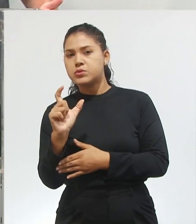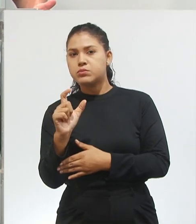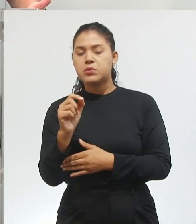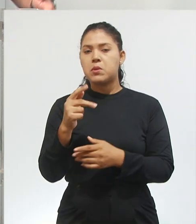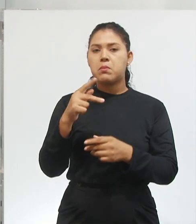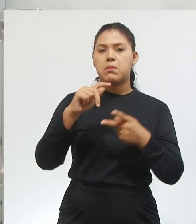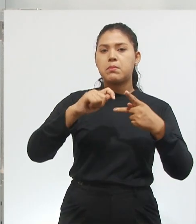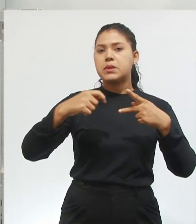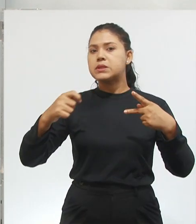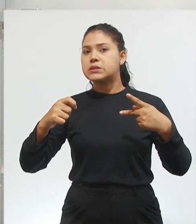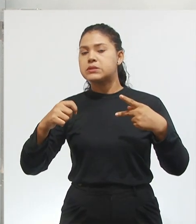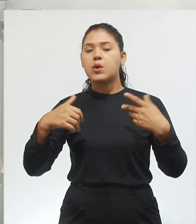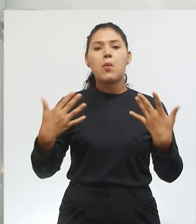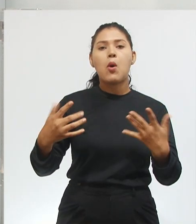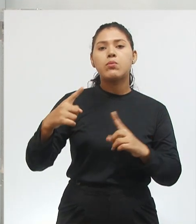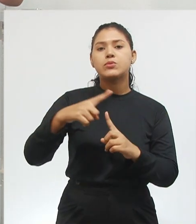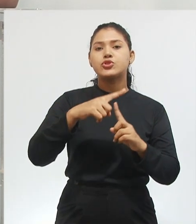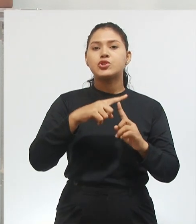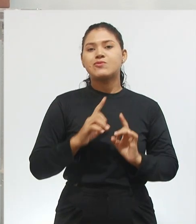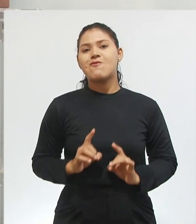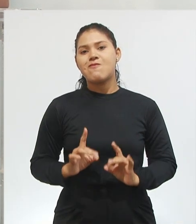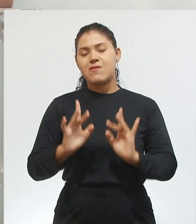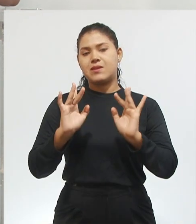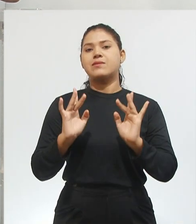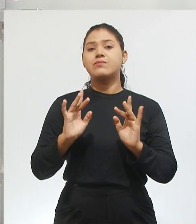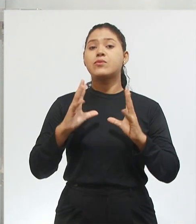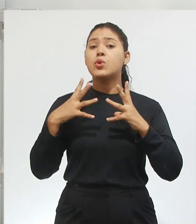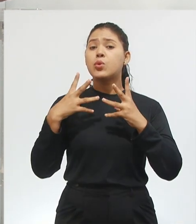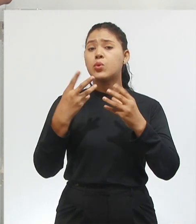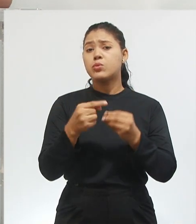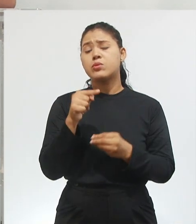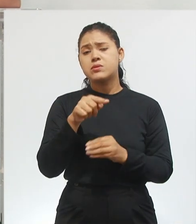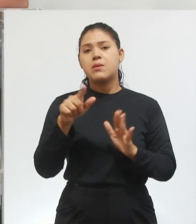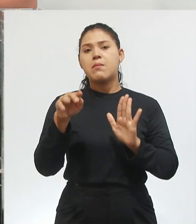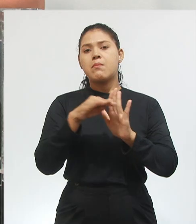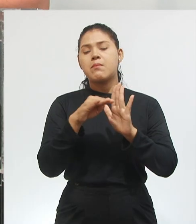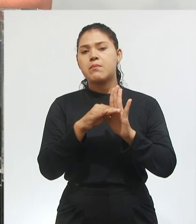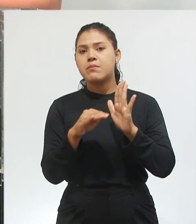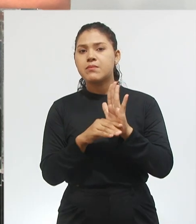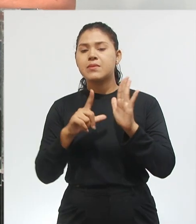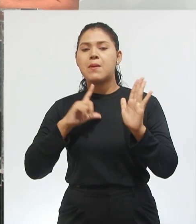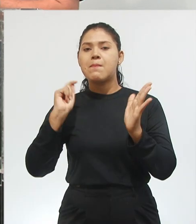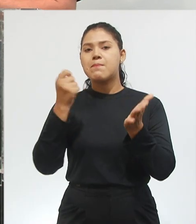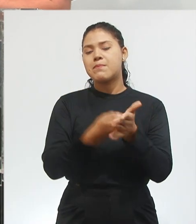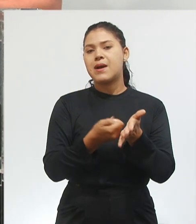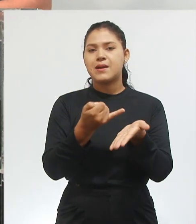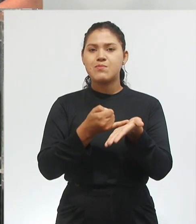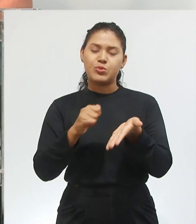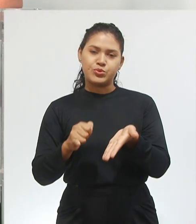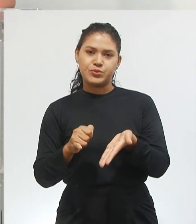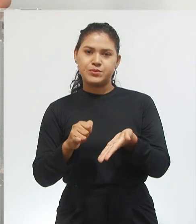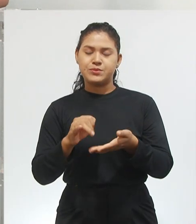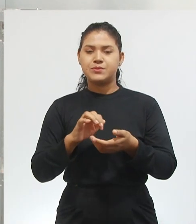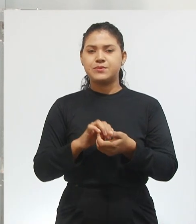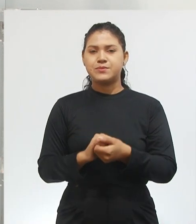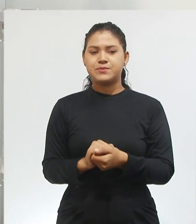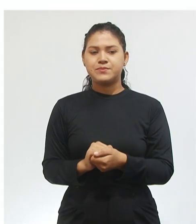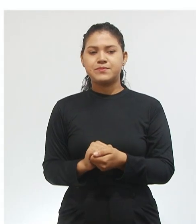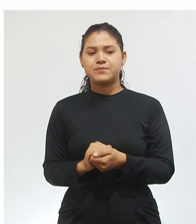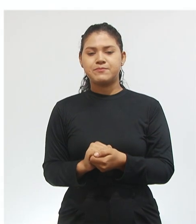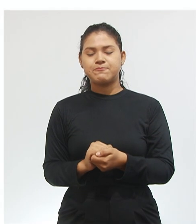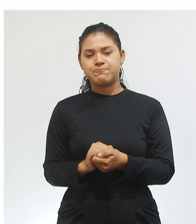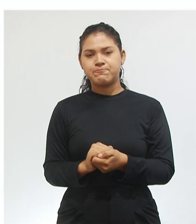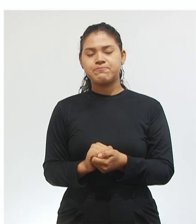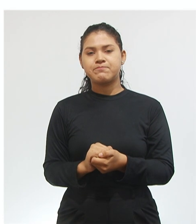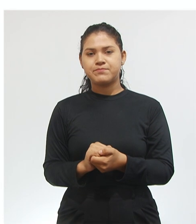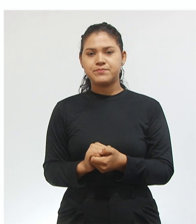pix no dinheiro então perceba que tudo isso tem tributação e tudo isso colabora para essa estrutura de custos Ok